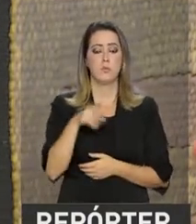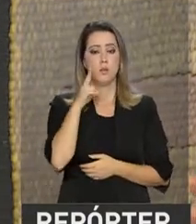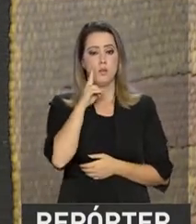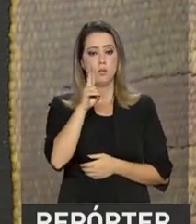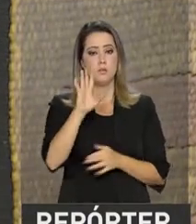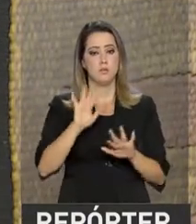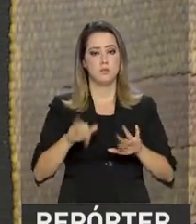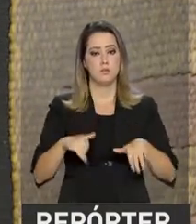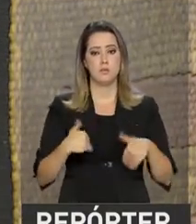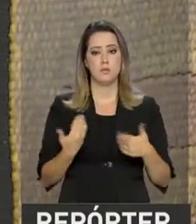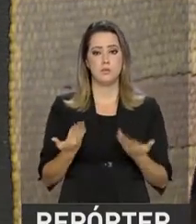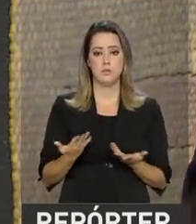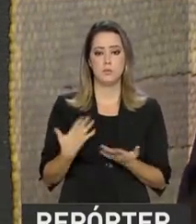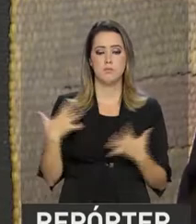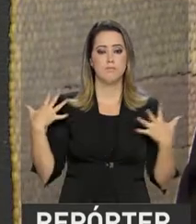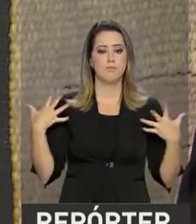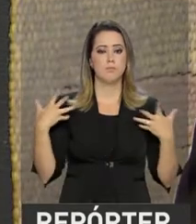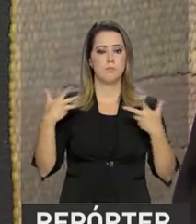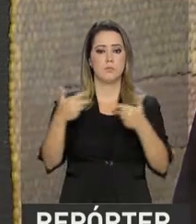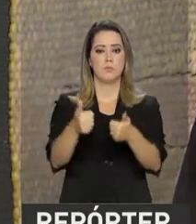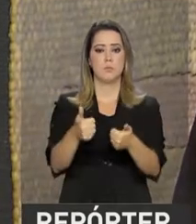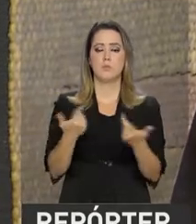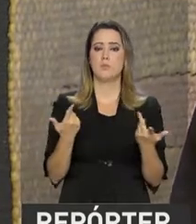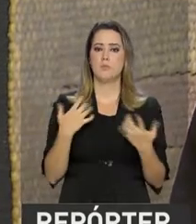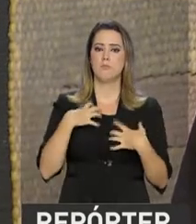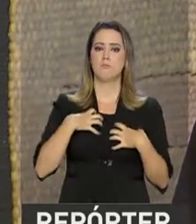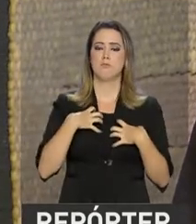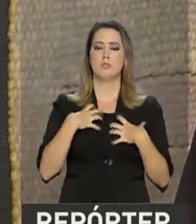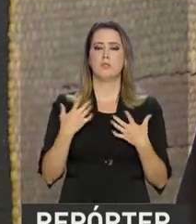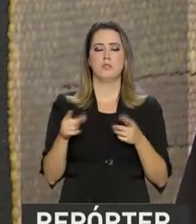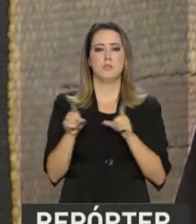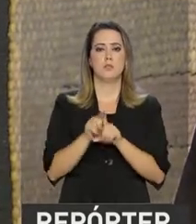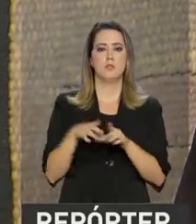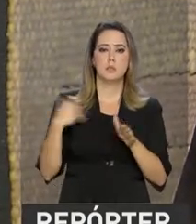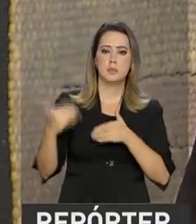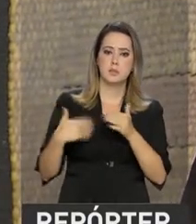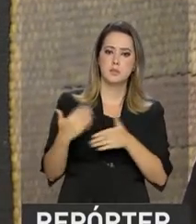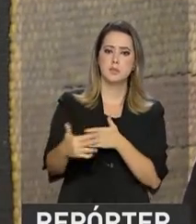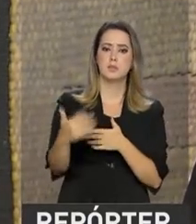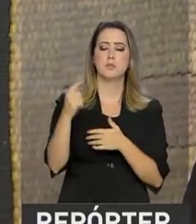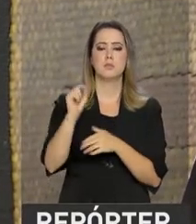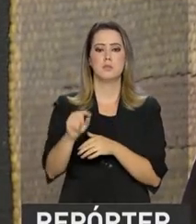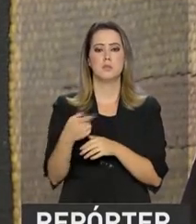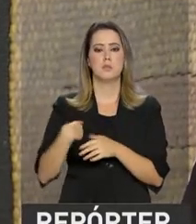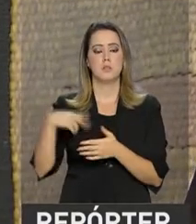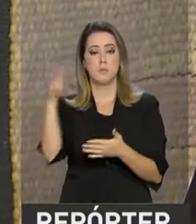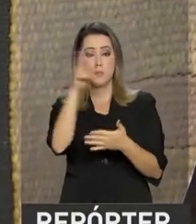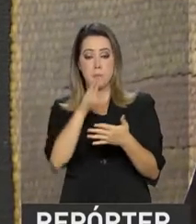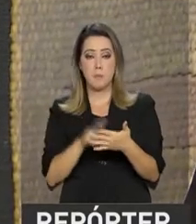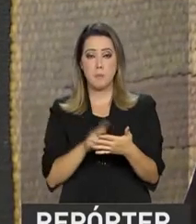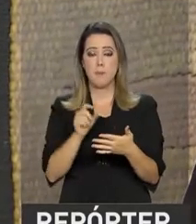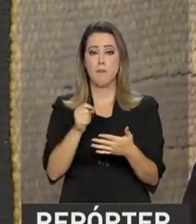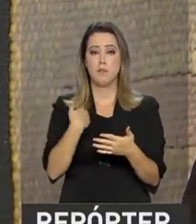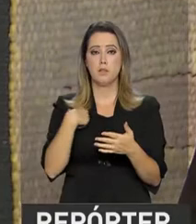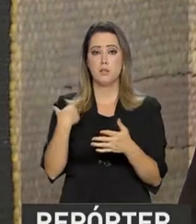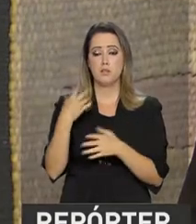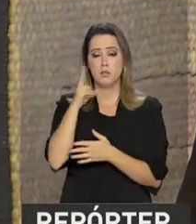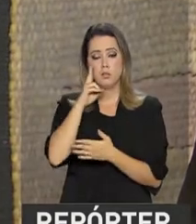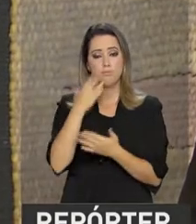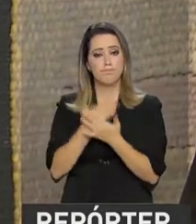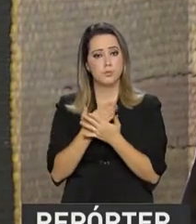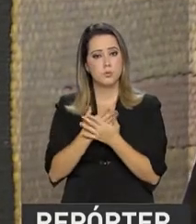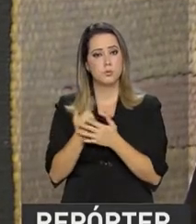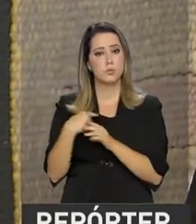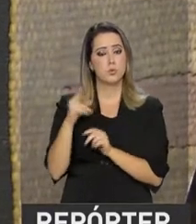vejo, portanto, com extraordinária satisfação, que estamos progredindo na análise do potencial de uso